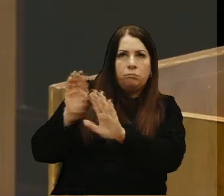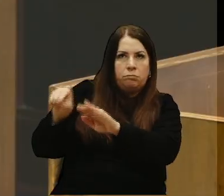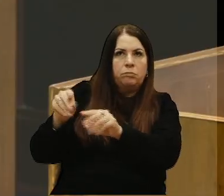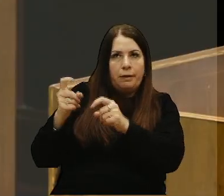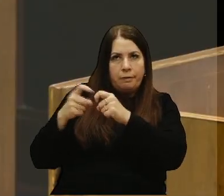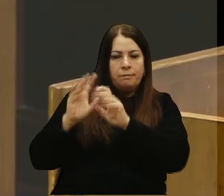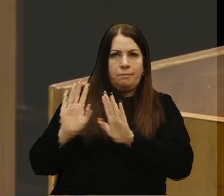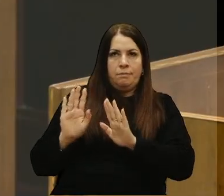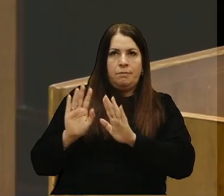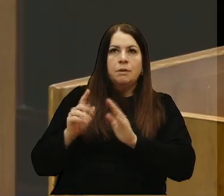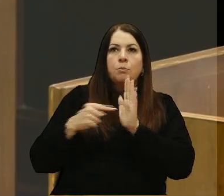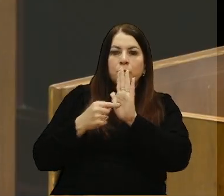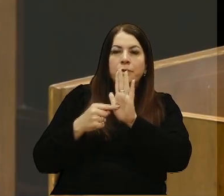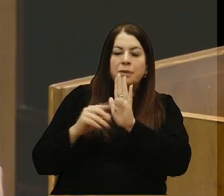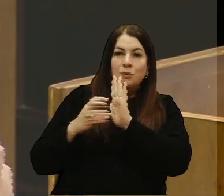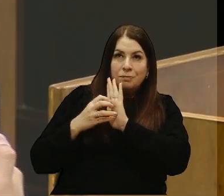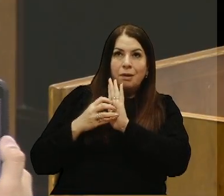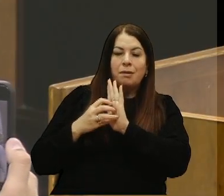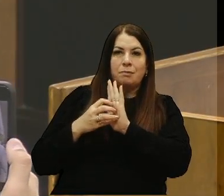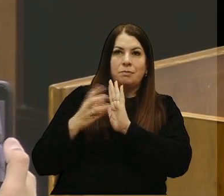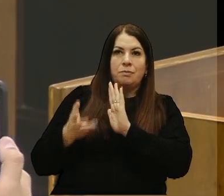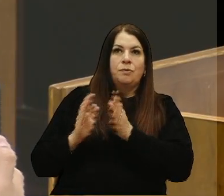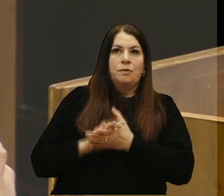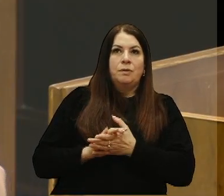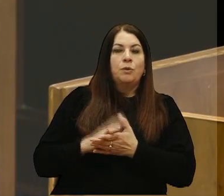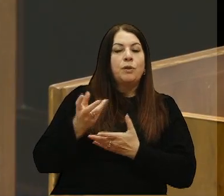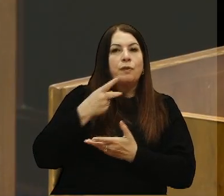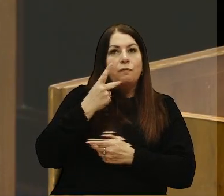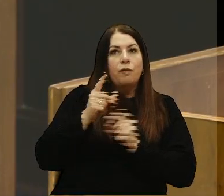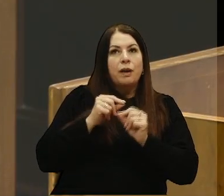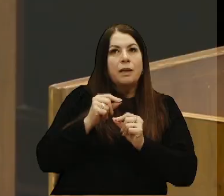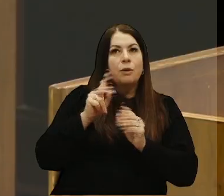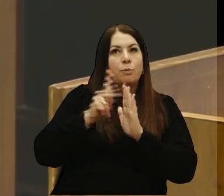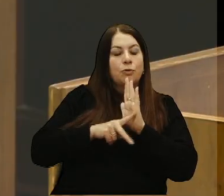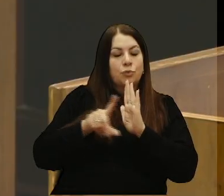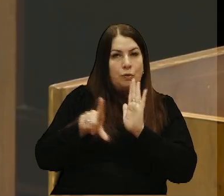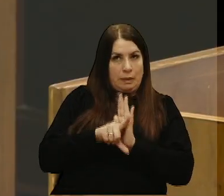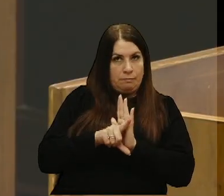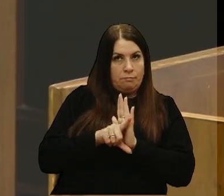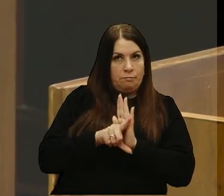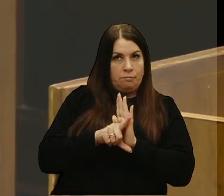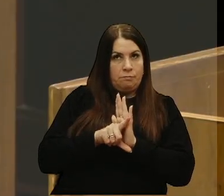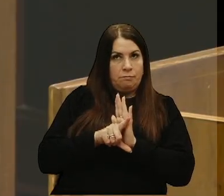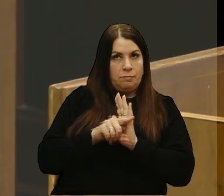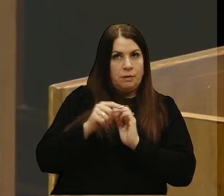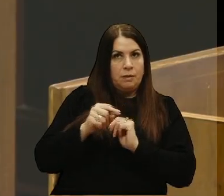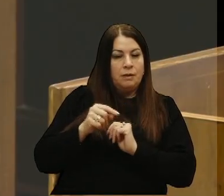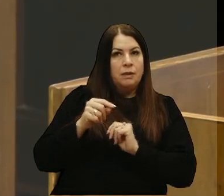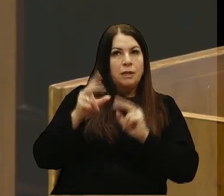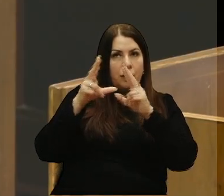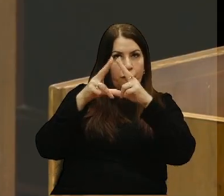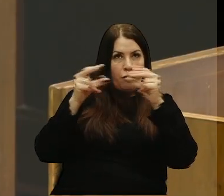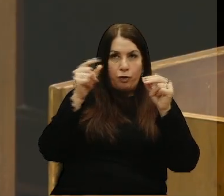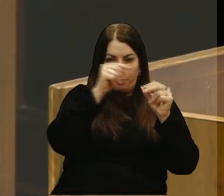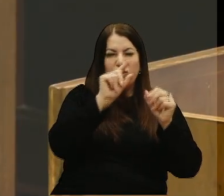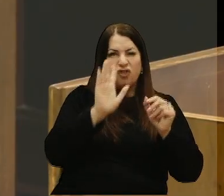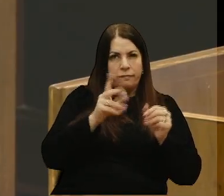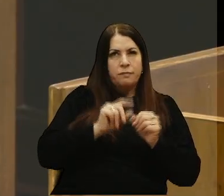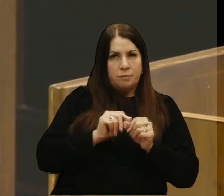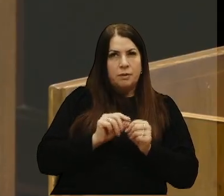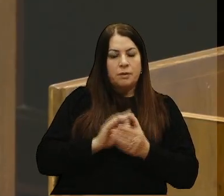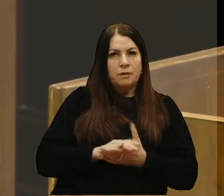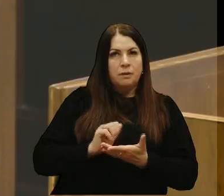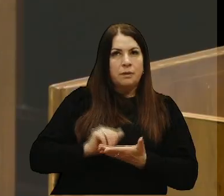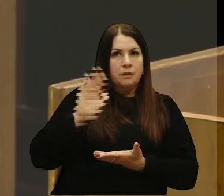esses dados agora, e agora eu queria falar um projeto de lei que lá em Florianópolis fizeram.